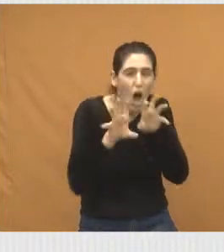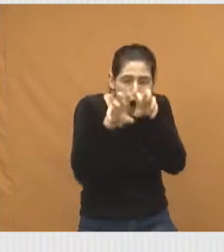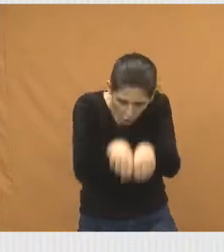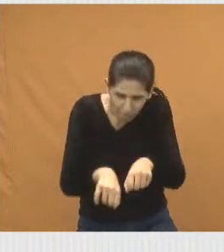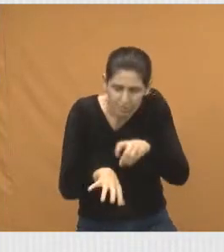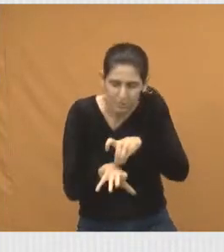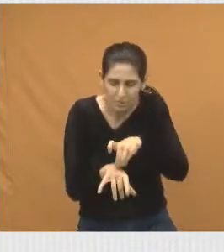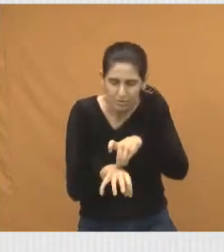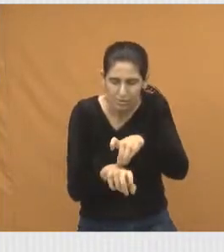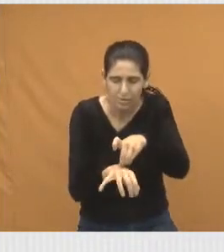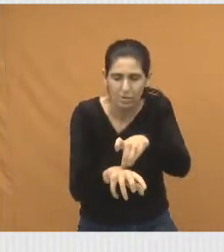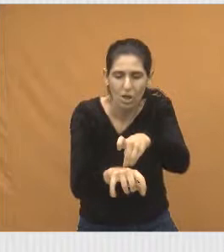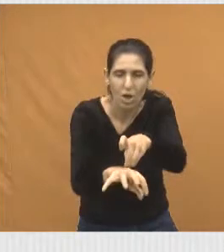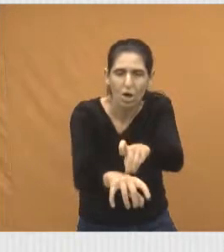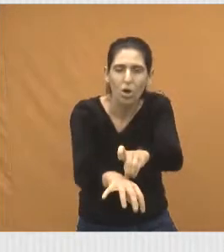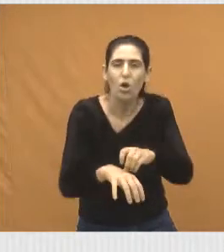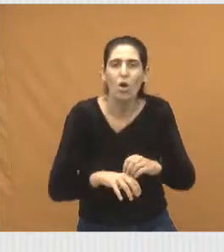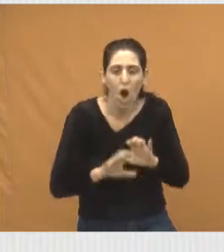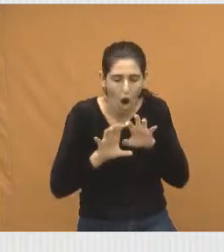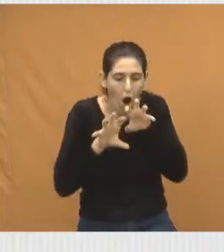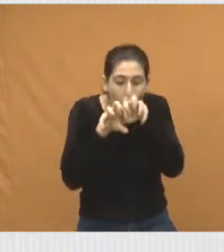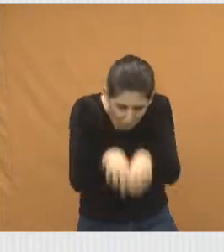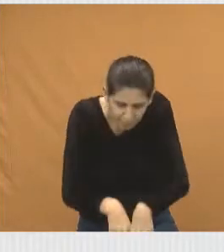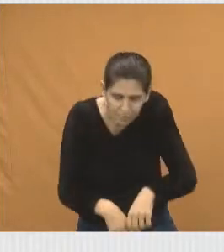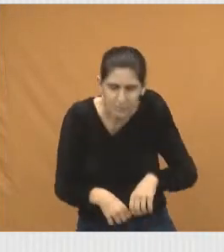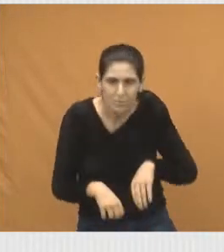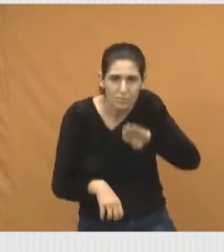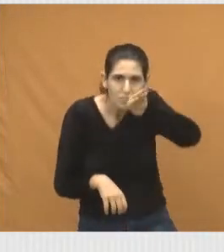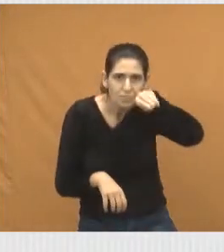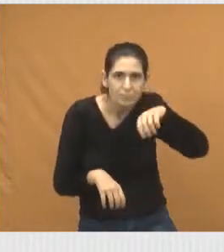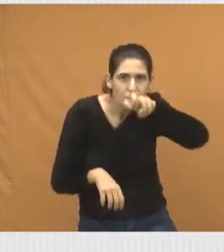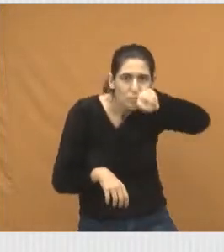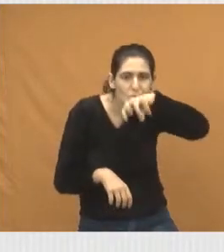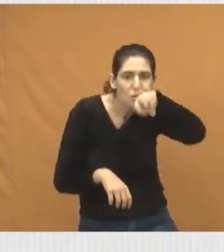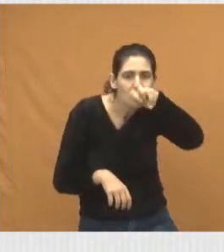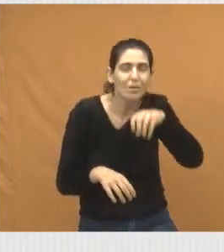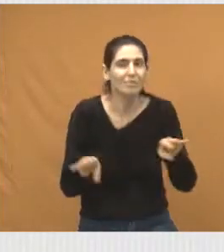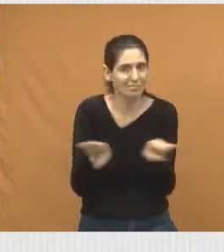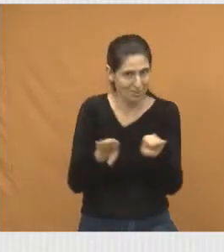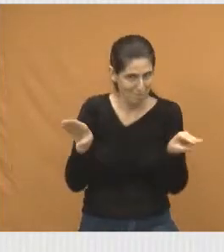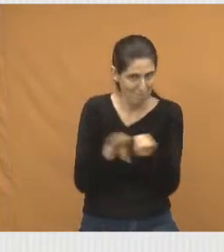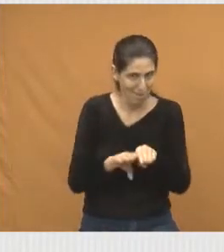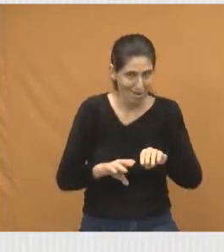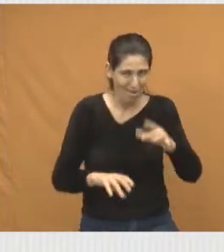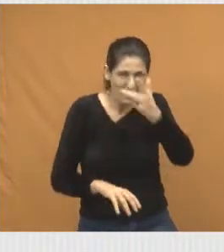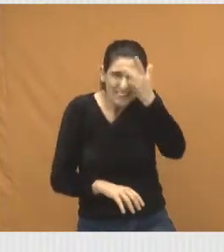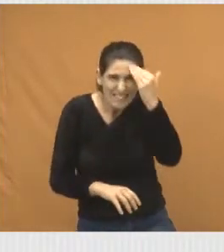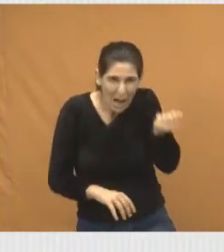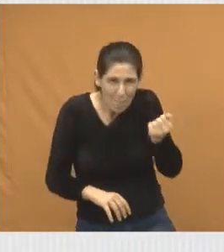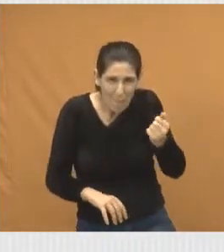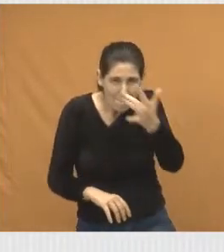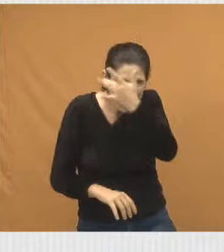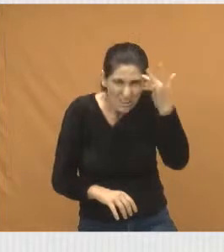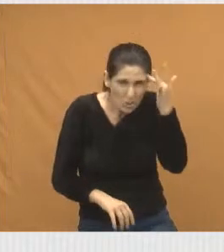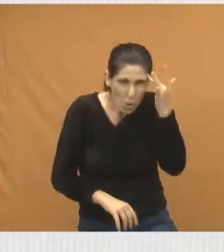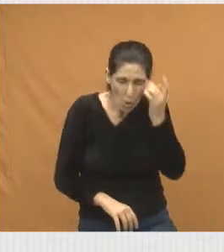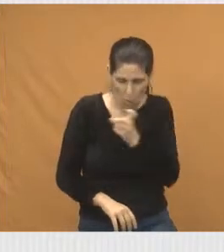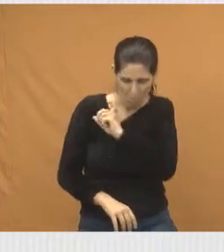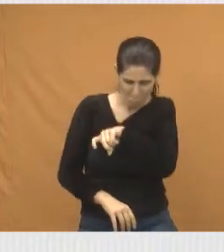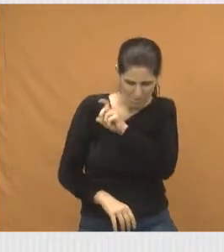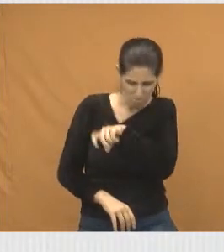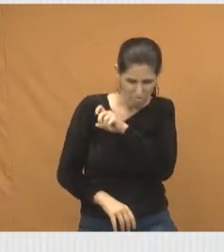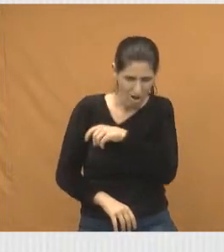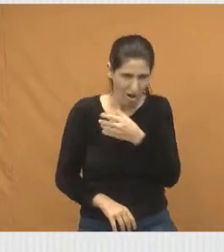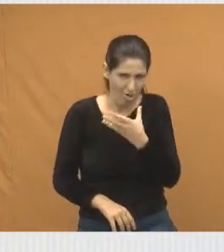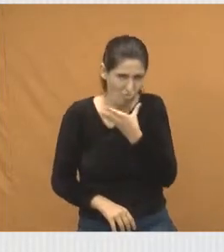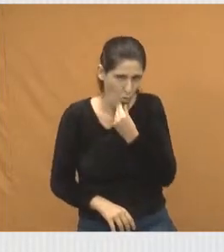ela ainda é um guarda à noite, se pintar um ladrão à noite, ela dá um sinal para a gente, igual um cão de caça. Então, por isso que é bom. Mato no quintal não